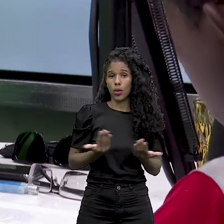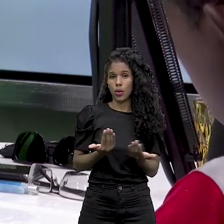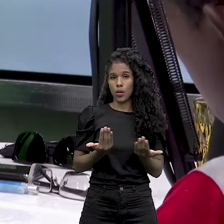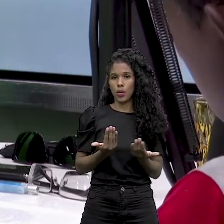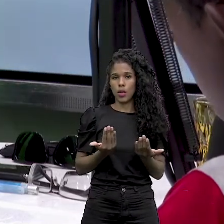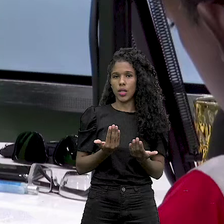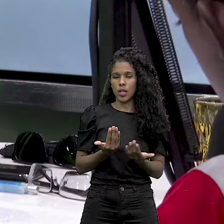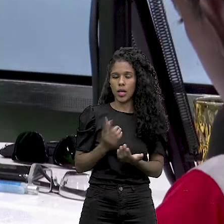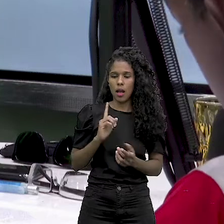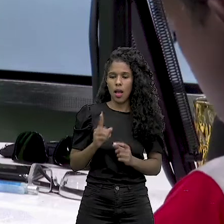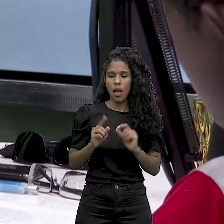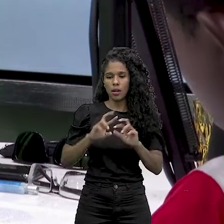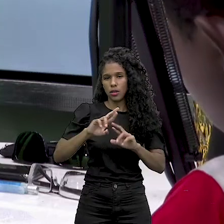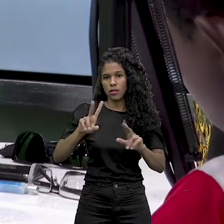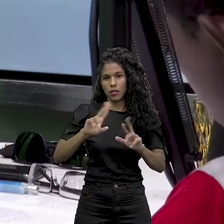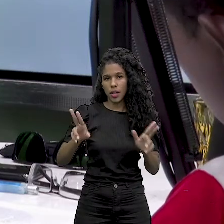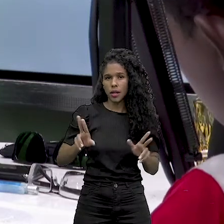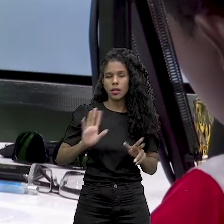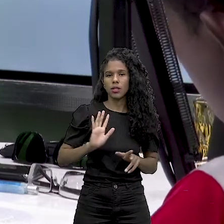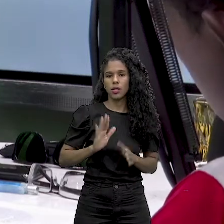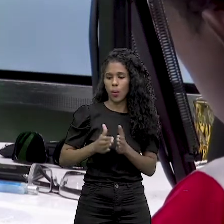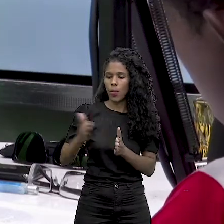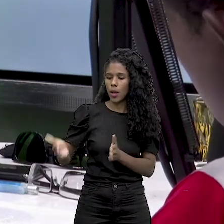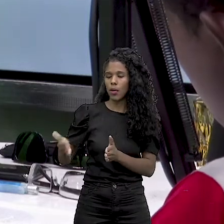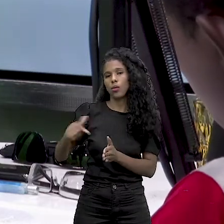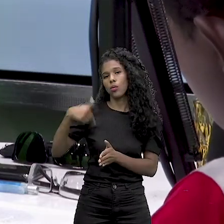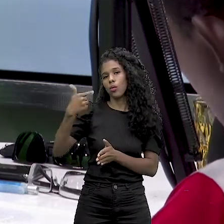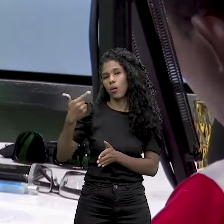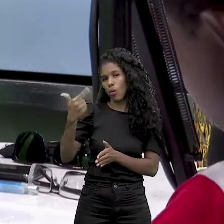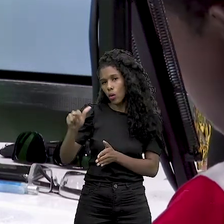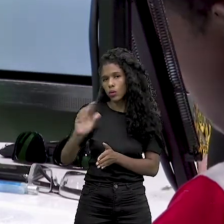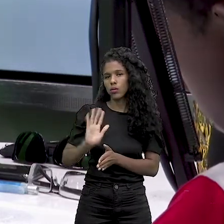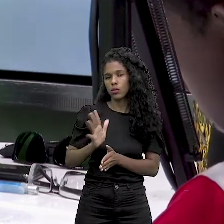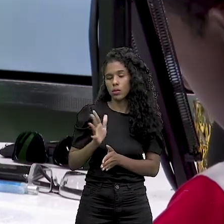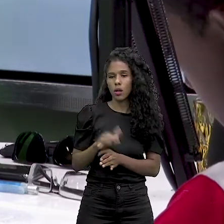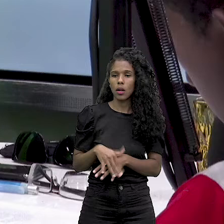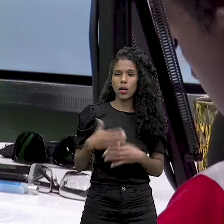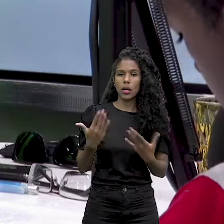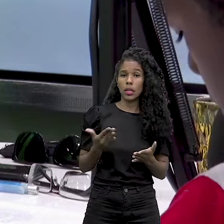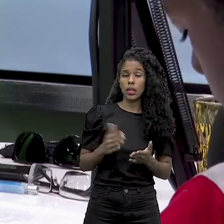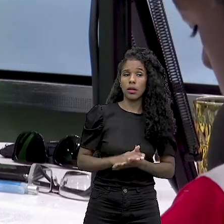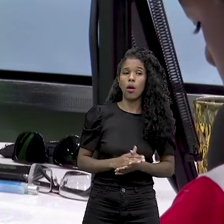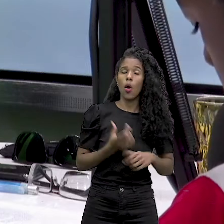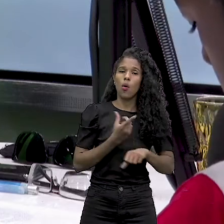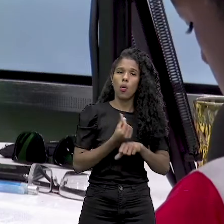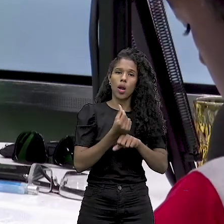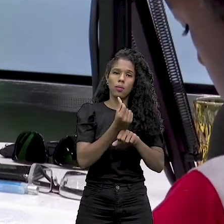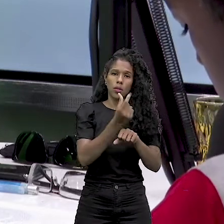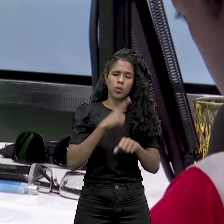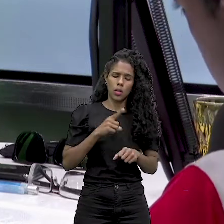tá? Onde que o crescimento das atividades econômicas foi tão intensas que é preciso então difundir,